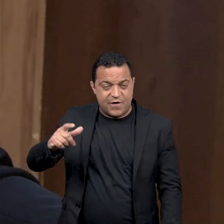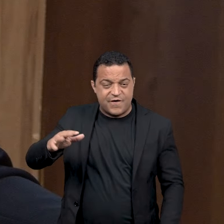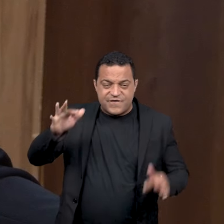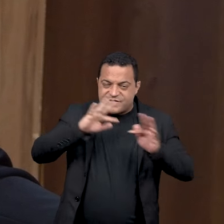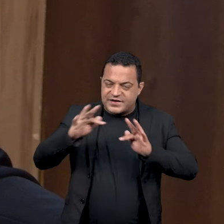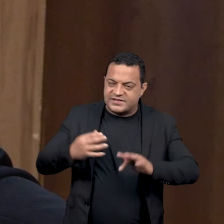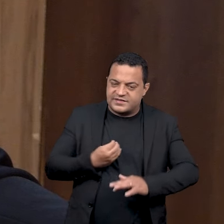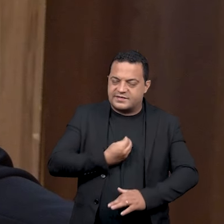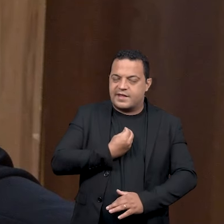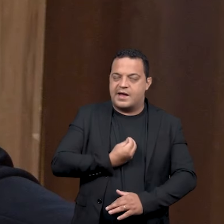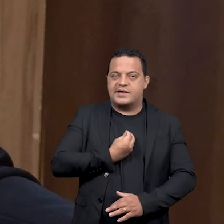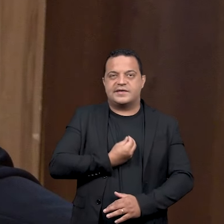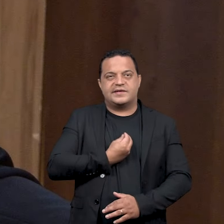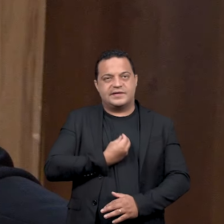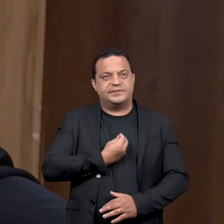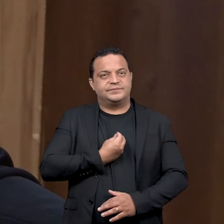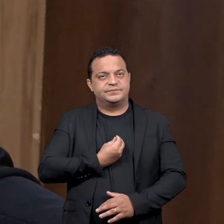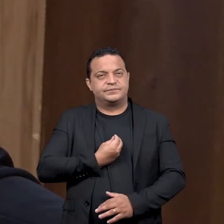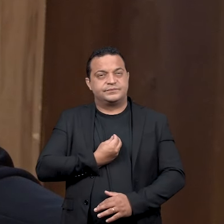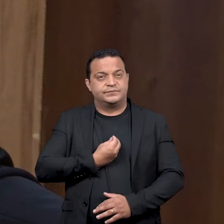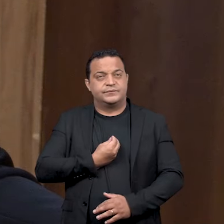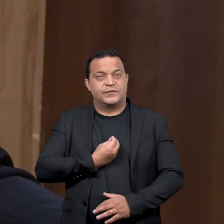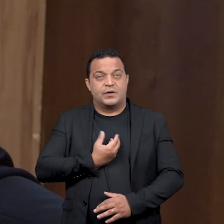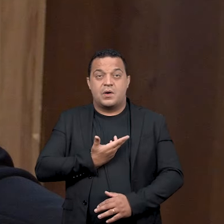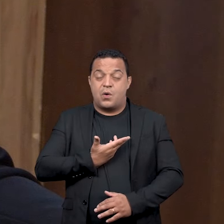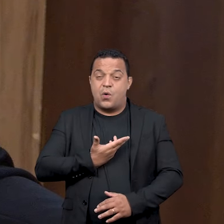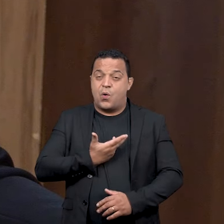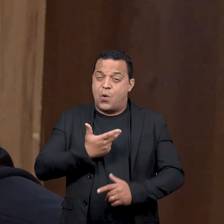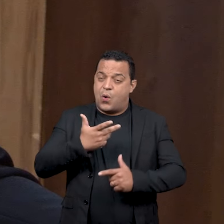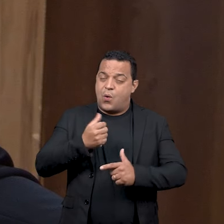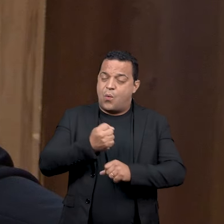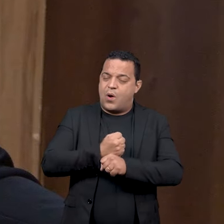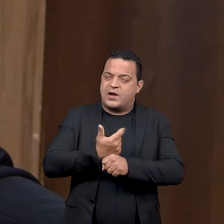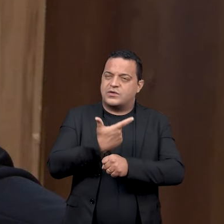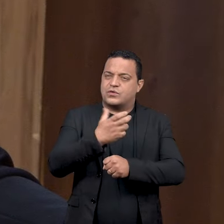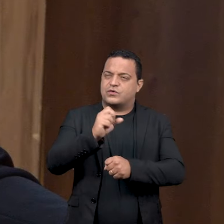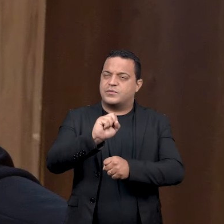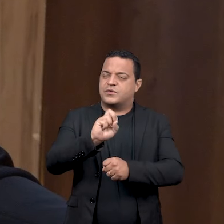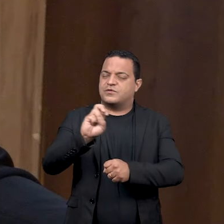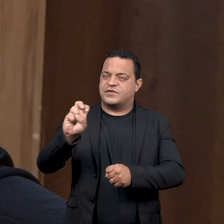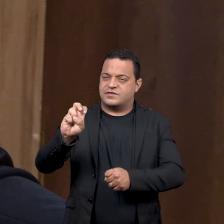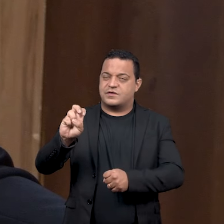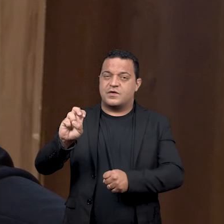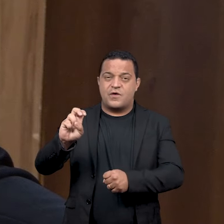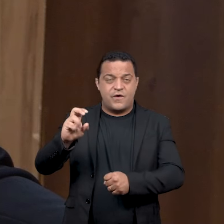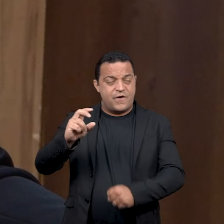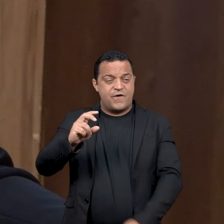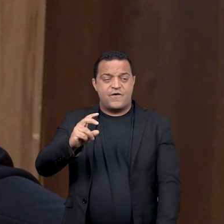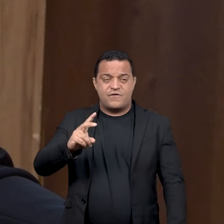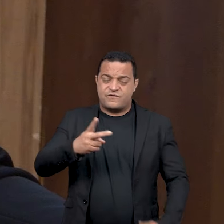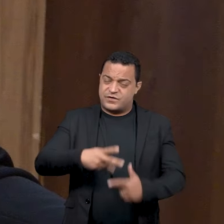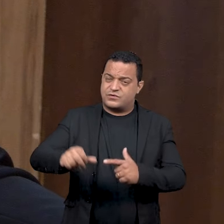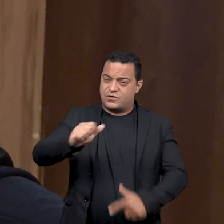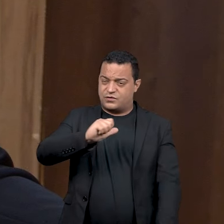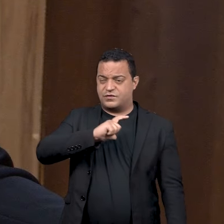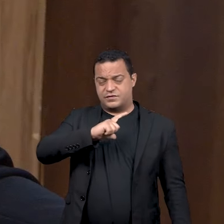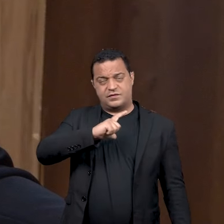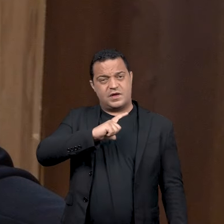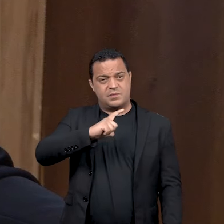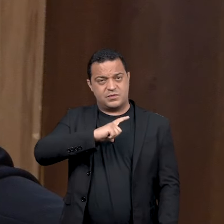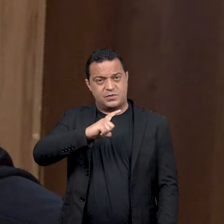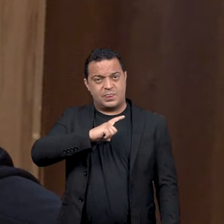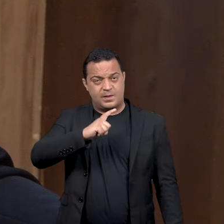de 2025, o qual com certeza tivemos muitas vitórias. Nós estamos ali na igreja de Vila da